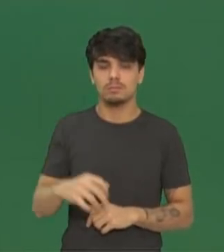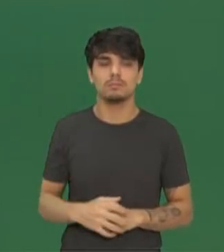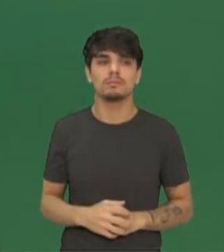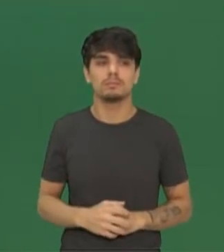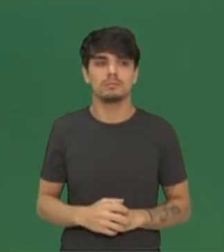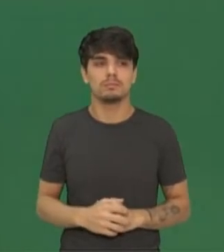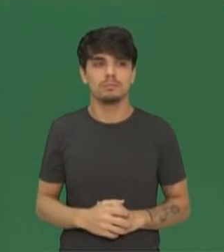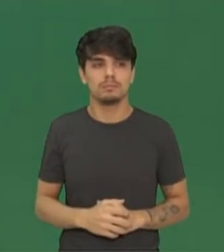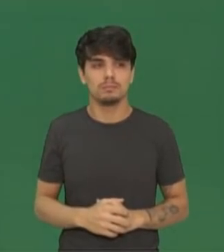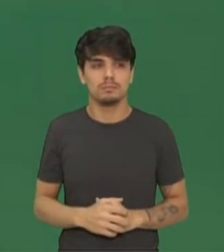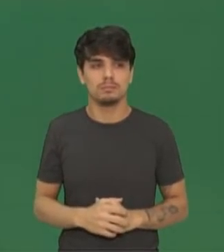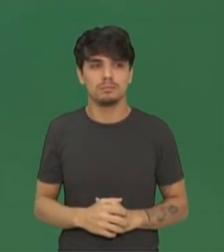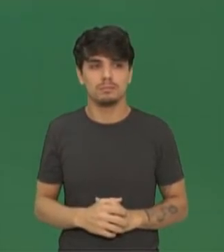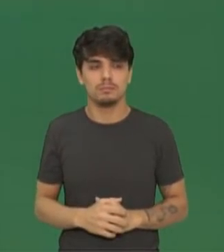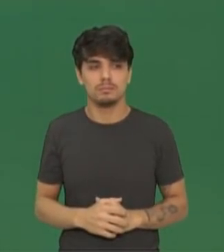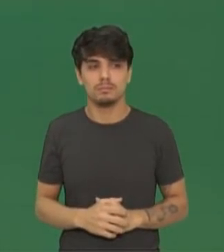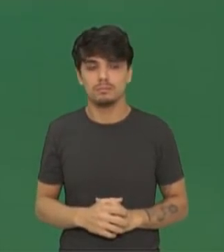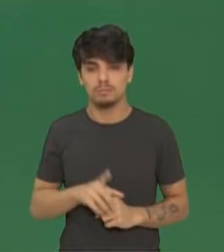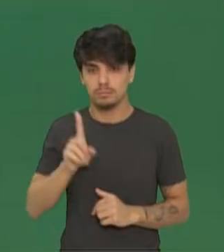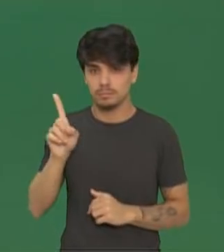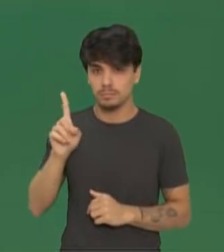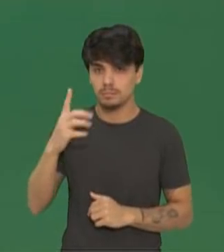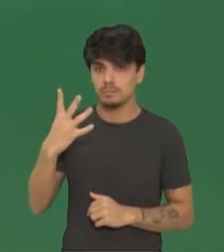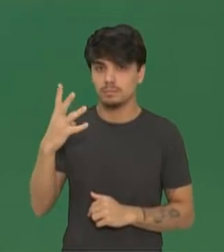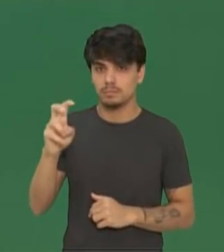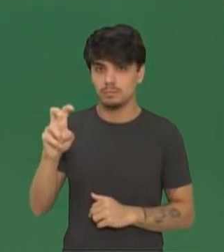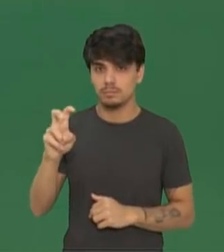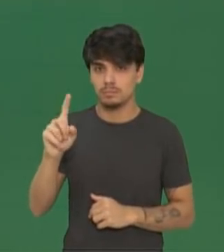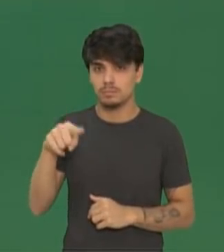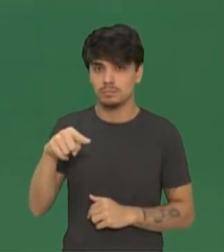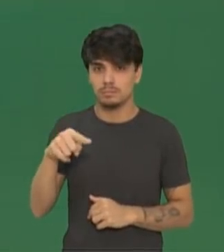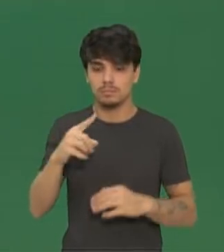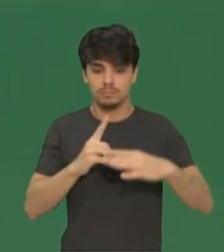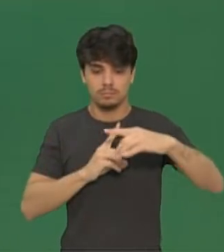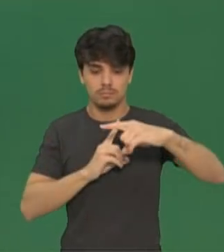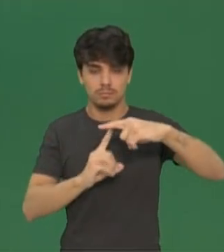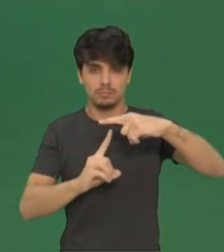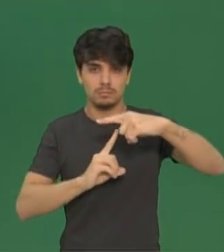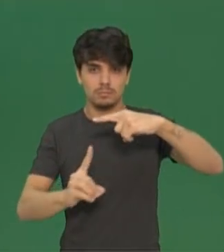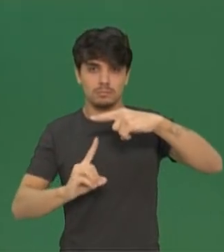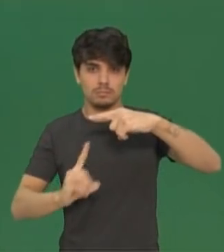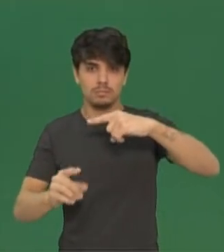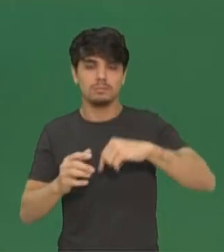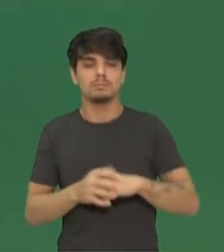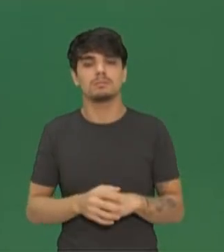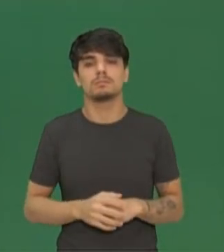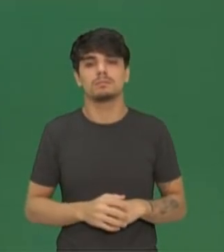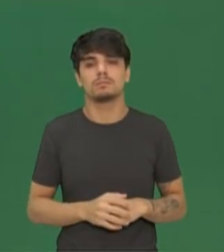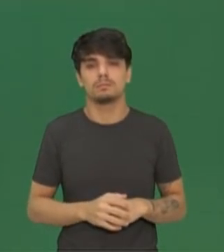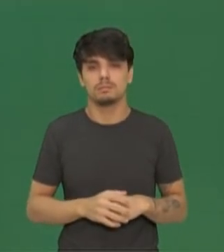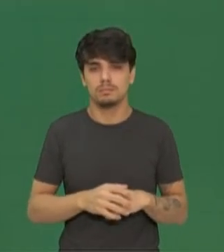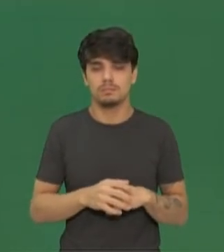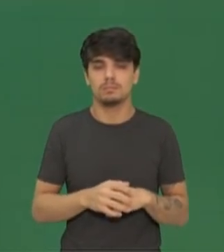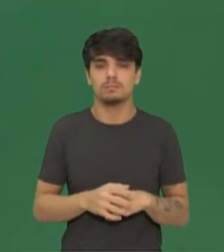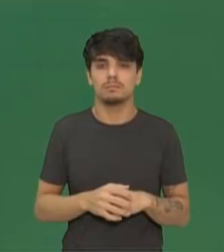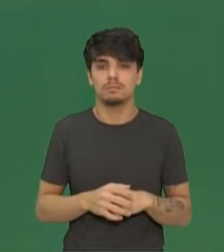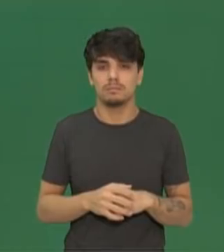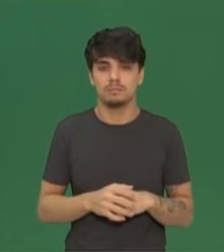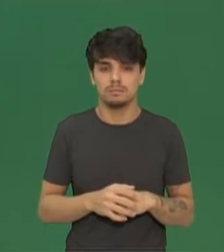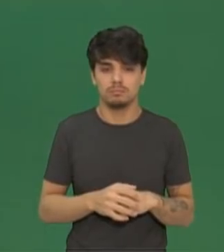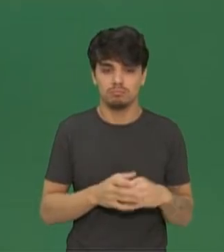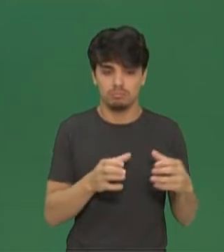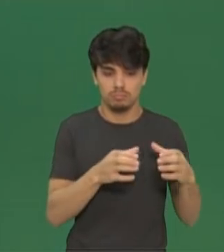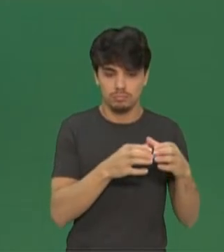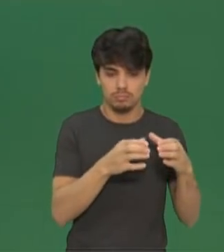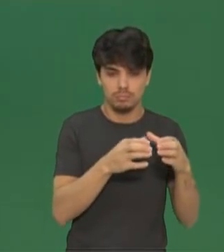certo? Então, esse 45 vai ser o nosso novo denominador. tanto para o primeiro membro quanto para o segundo